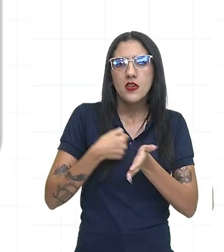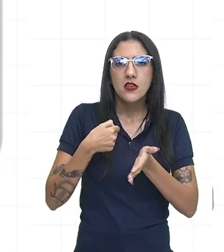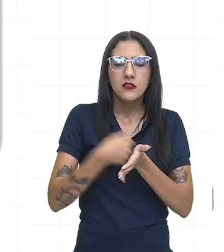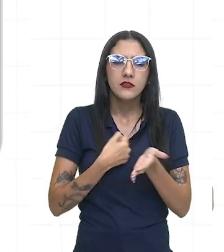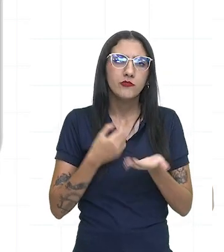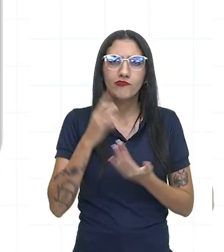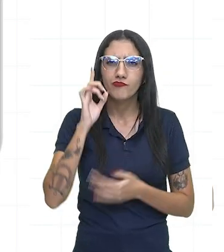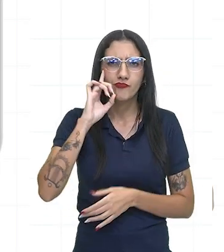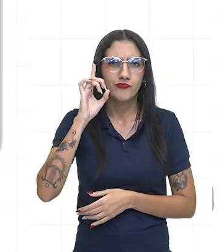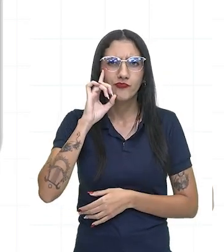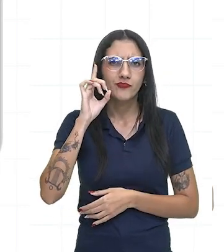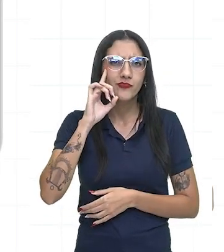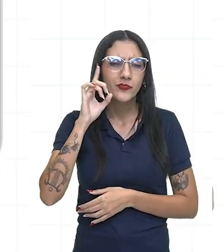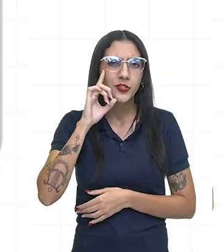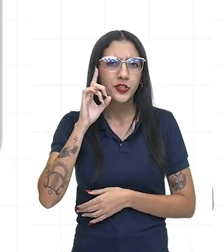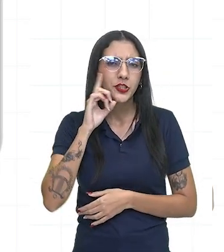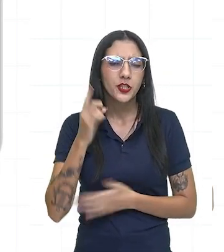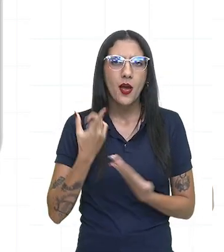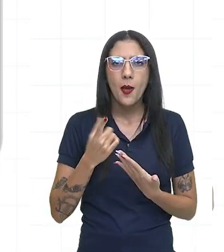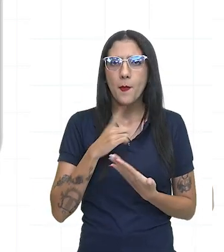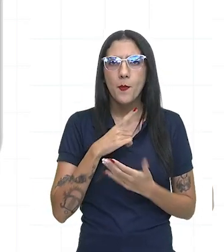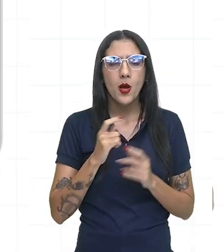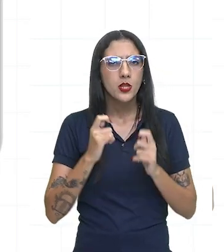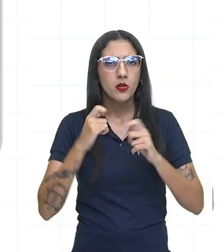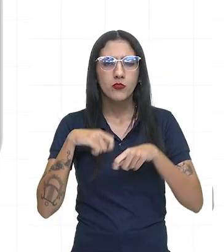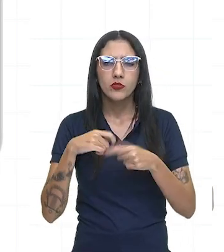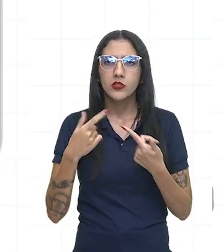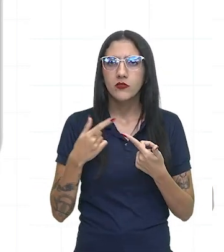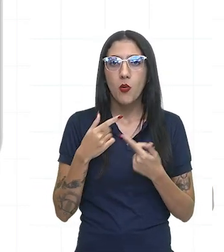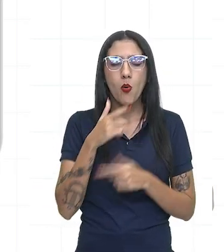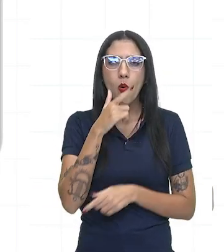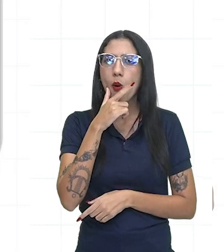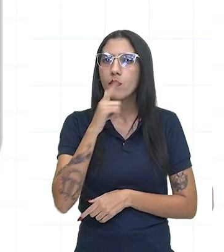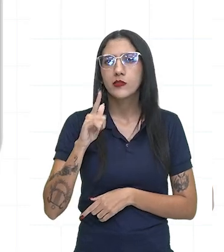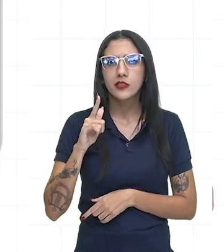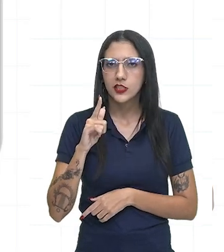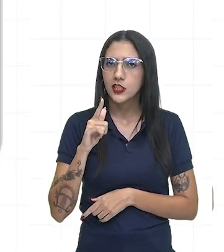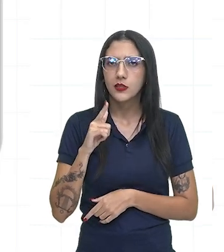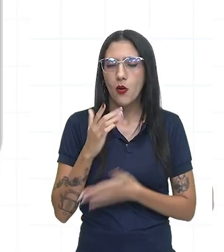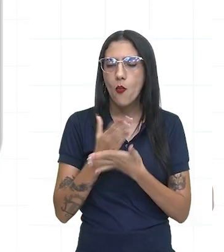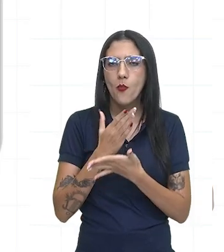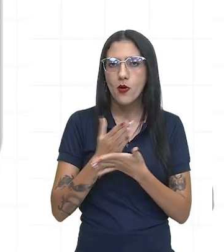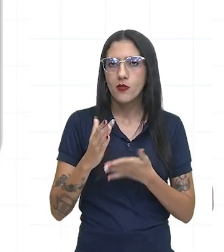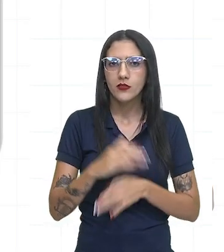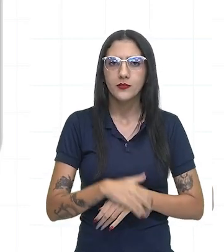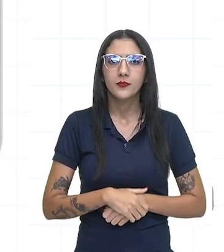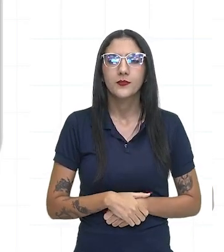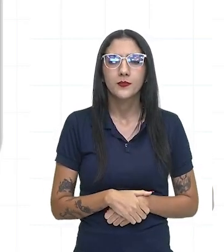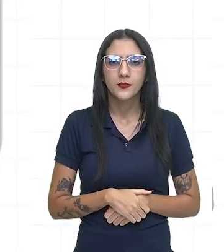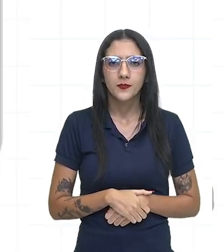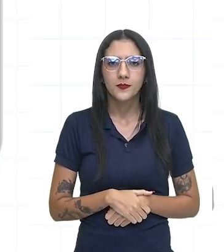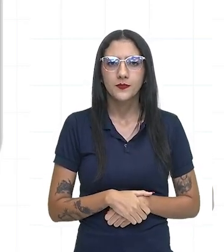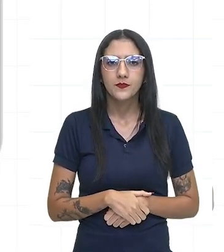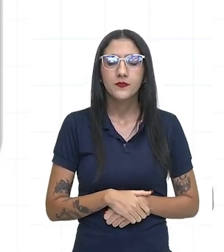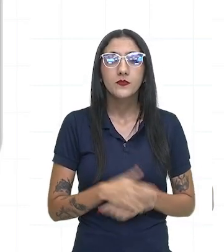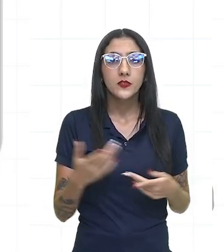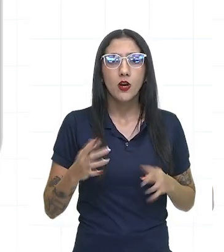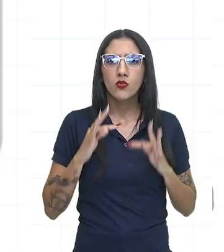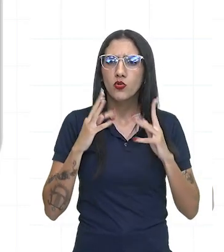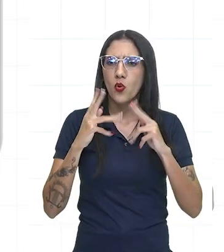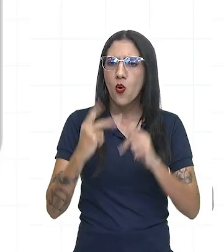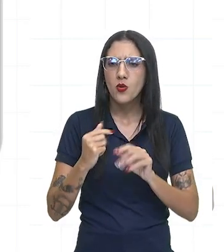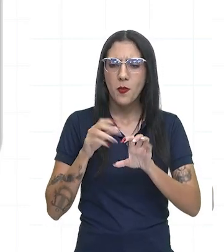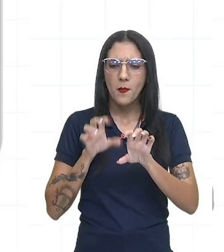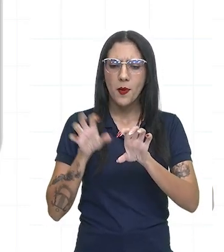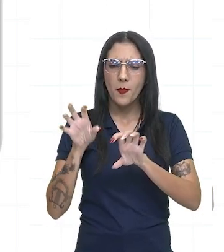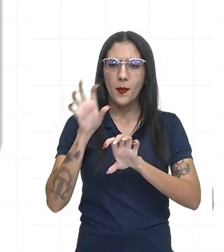seu dia a dia para poder chegar àquele resultado que você queria. Então, todos esses aí, é